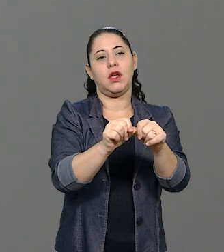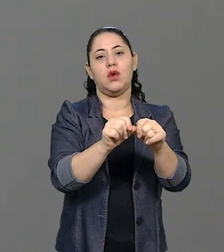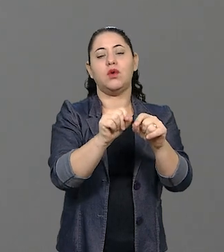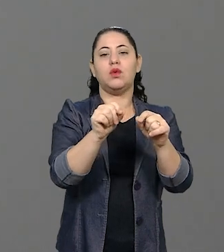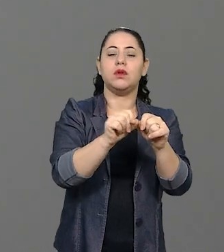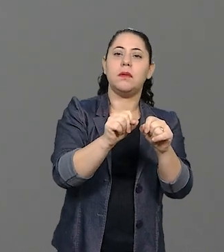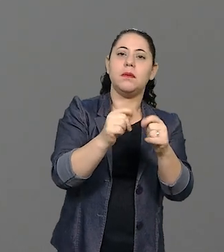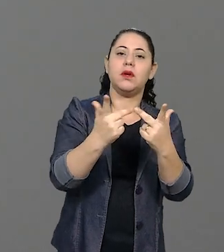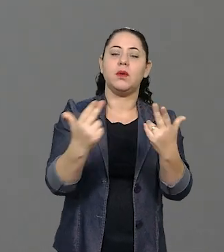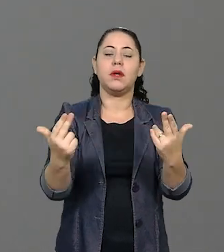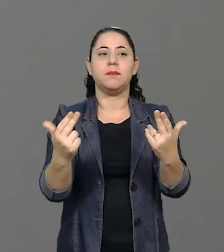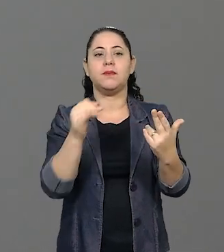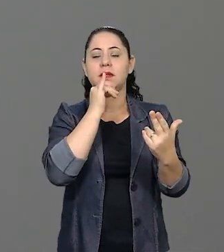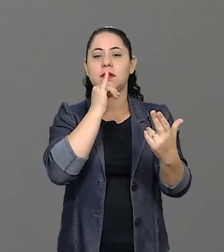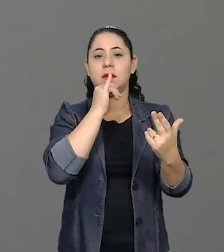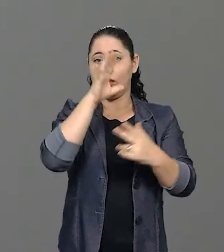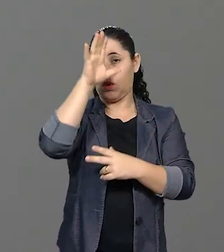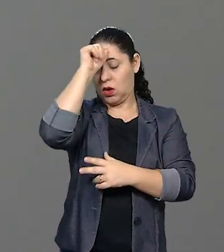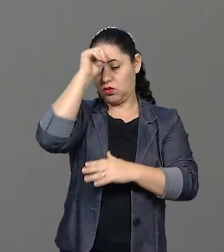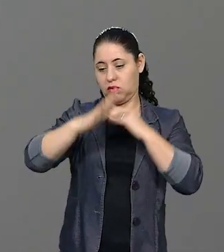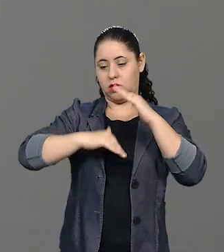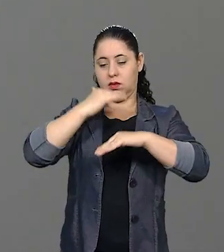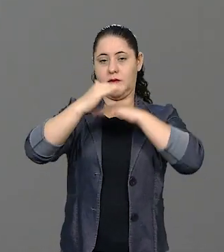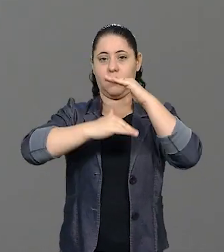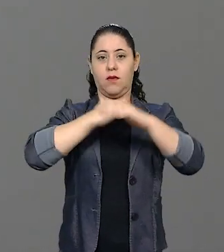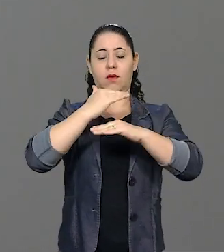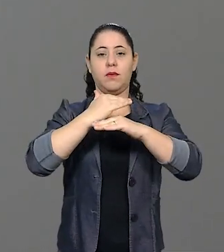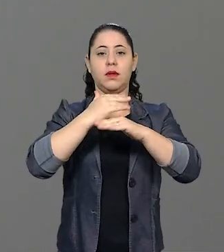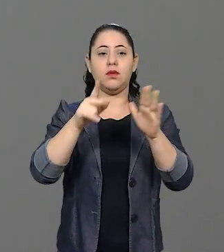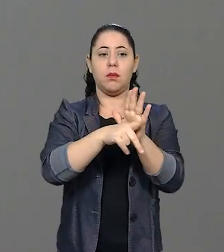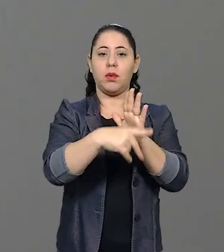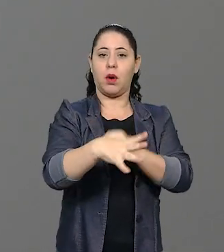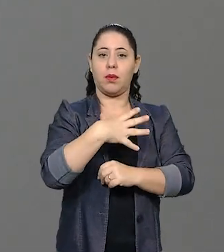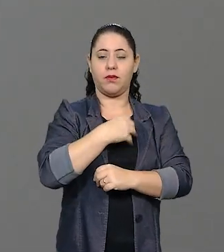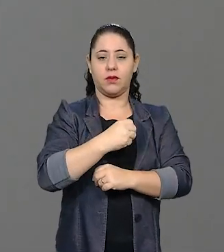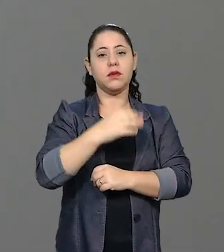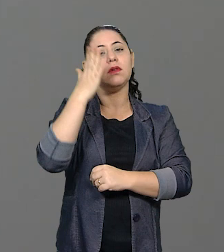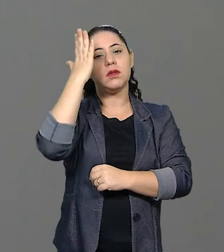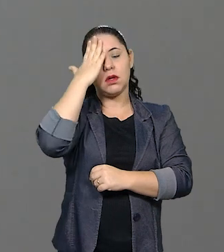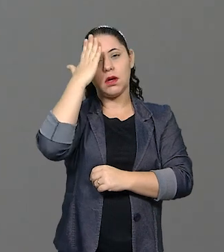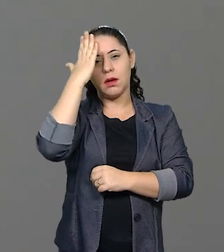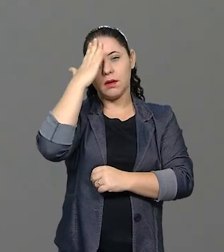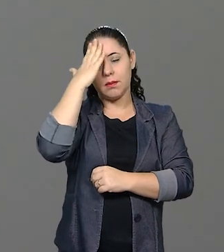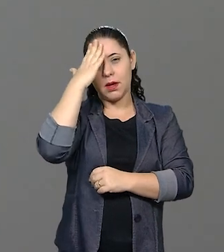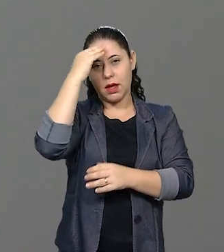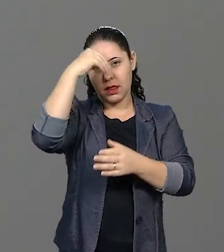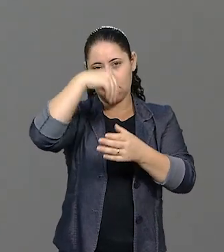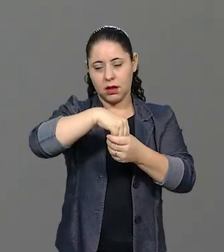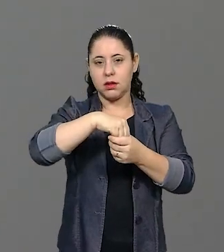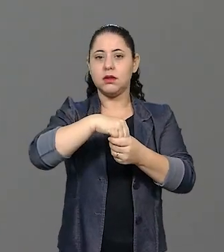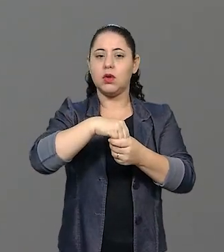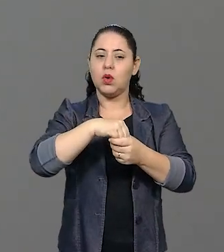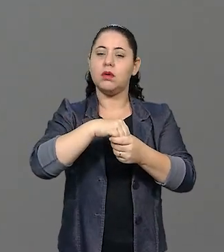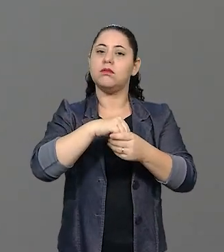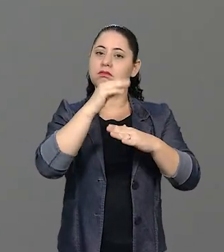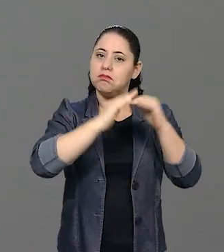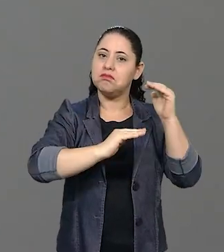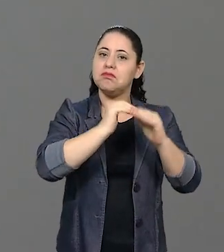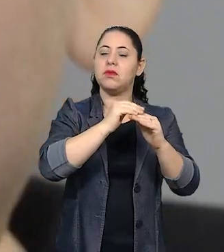porque além das cuidadoras, né, e das atividades que são desenvolvidas, até de psicomotricidade,